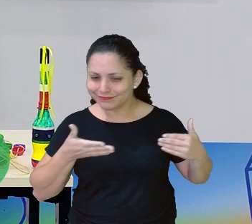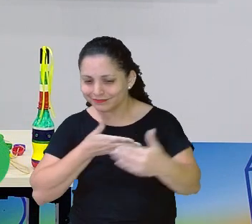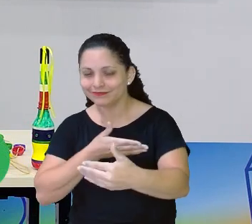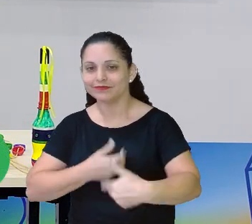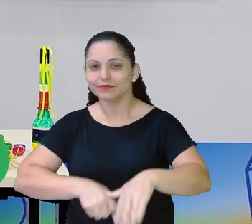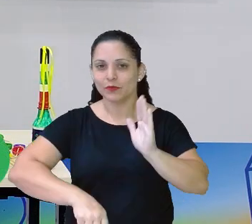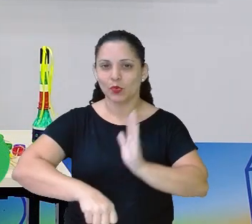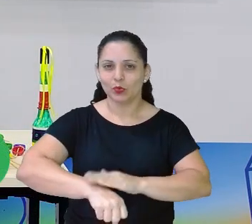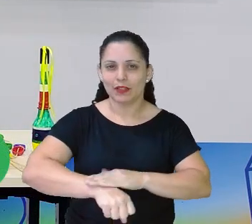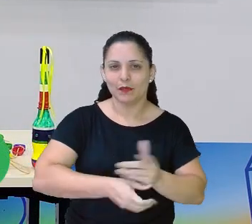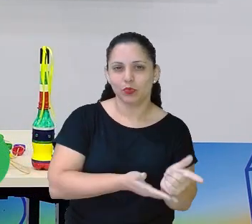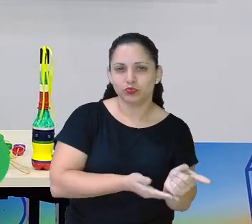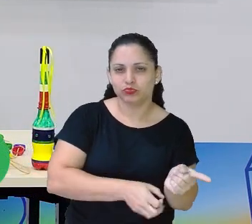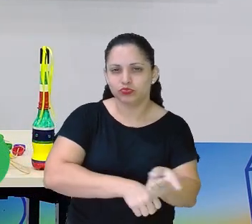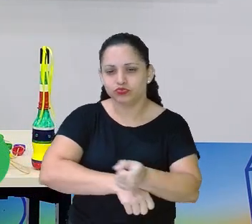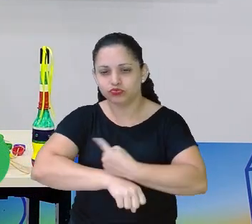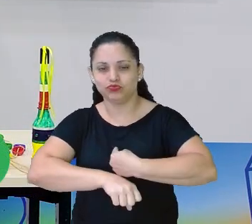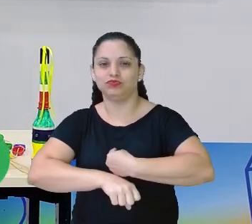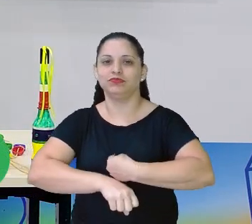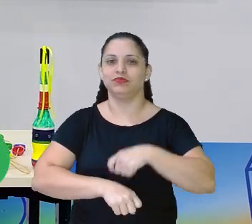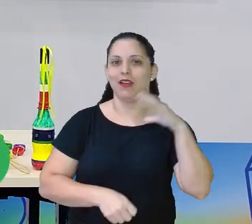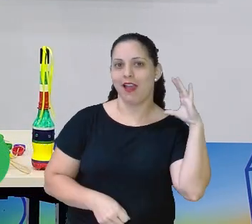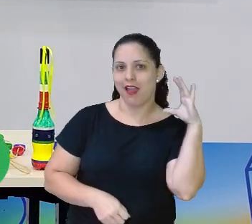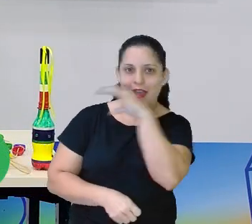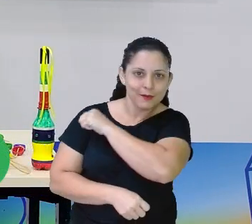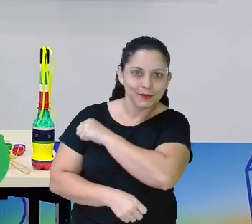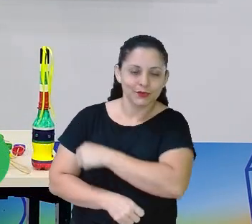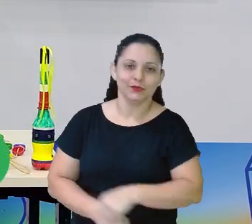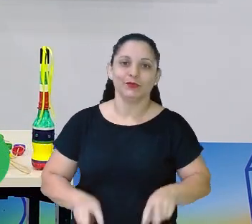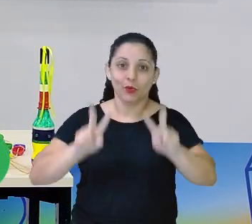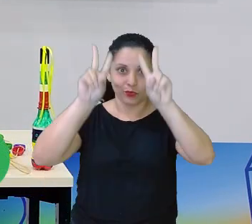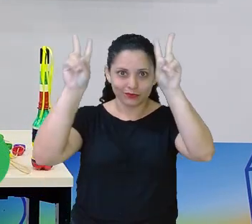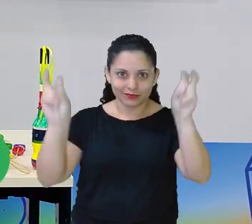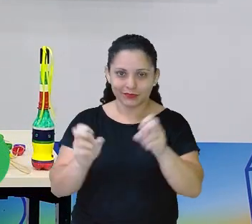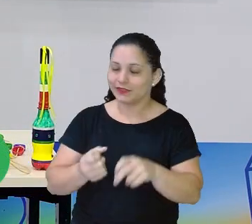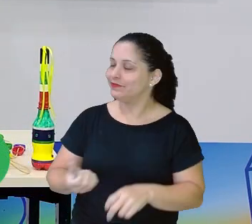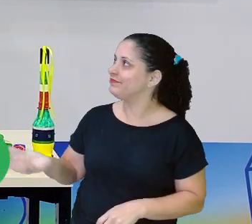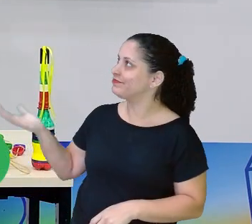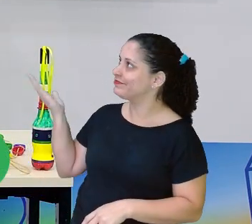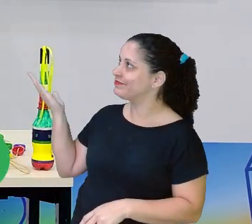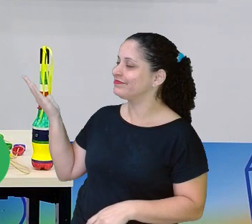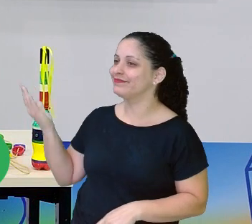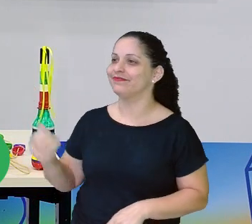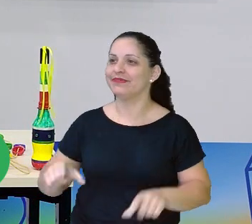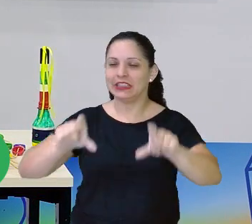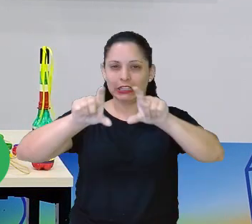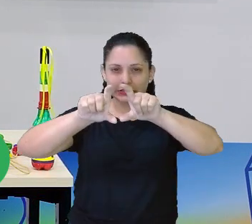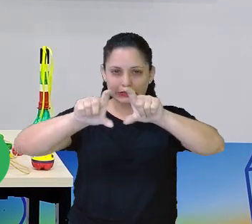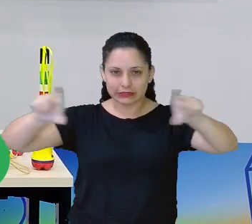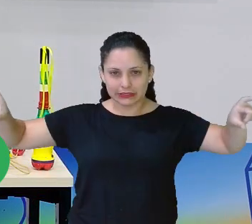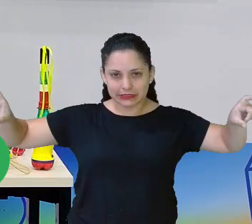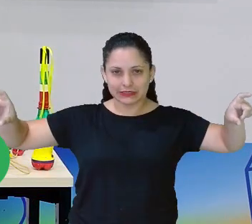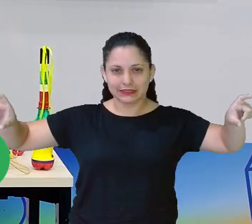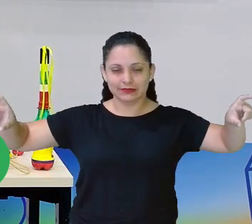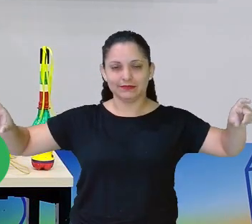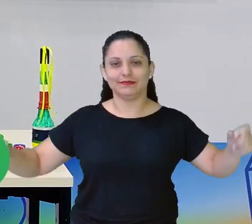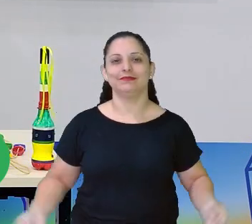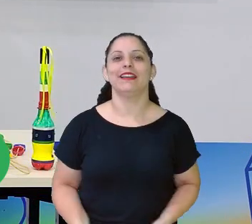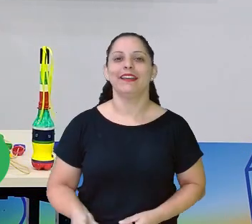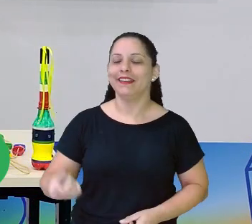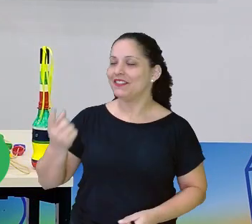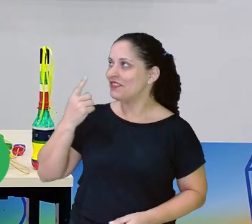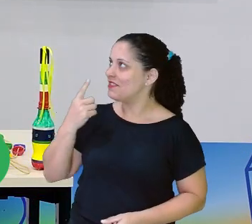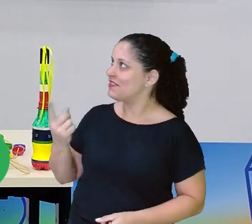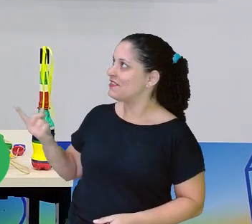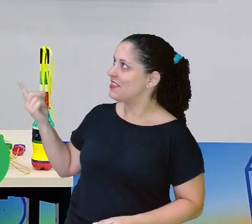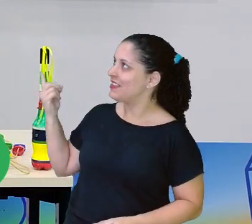tempo vai passando, o tempo passa rápido, o tema, vocês já estão vendo aí na tela, ó, tá a tarja aí embaixo, tá o quadro aqui atrás, na verdade